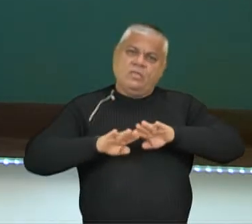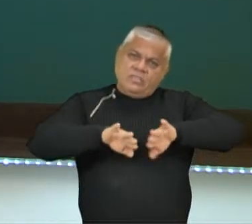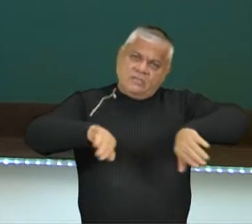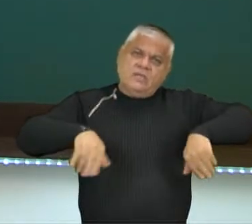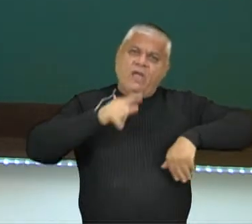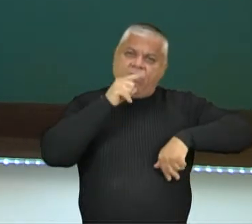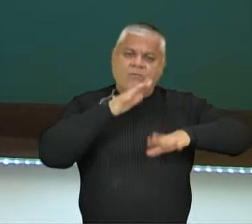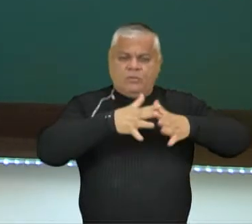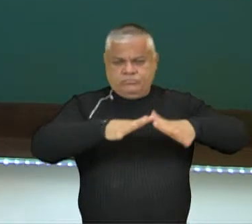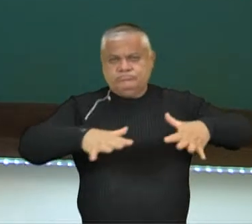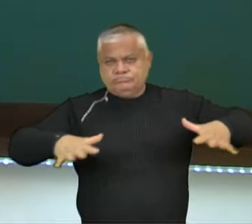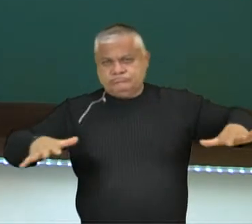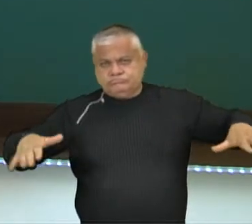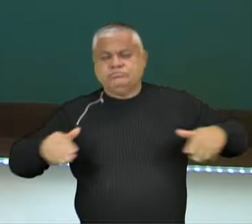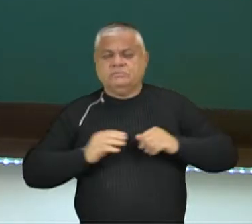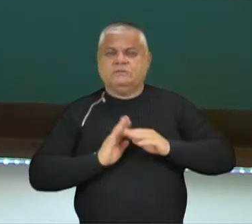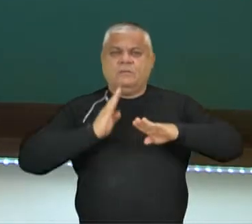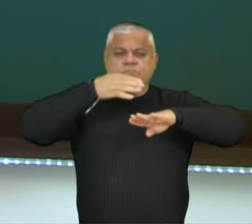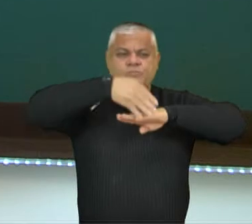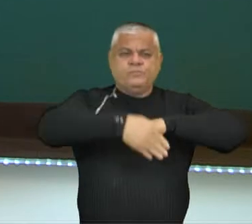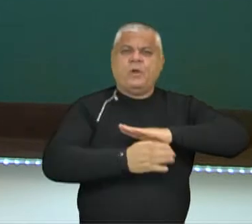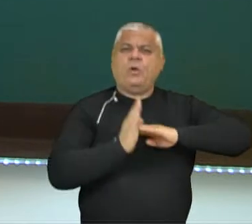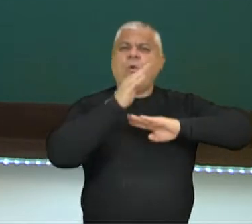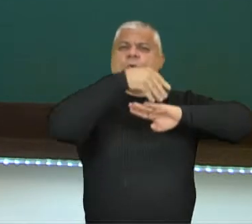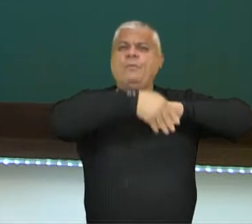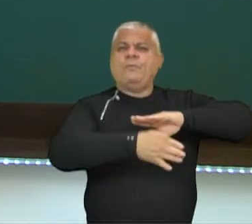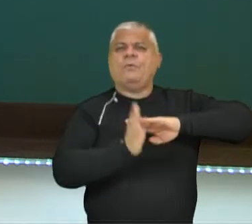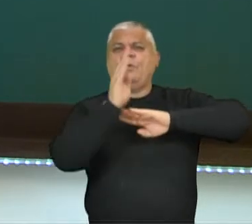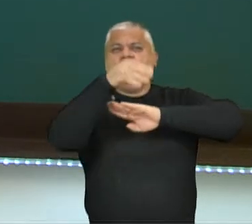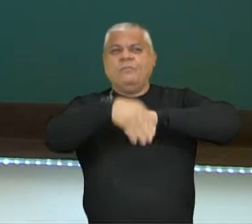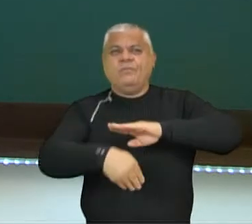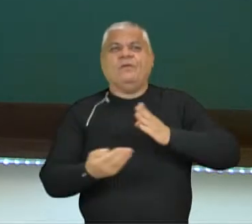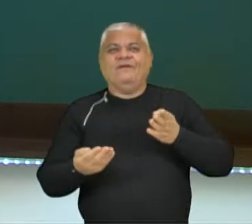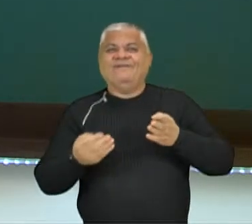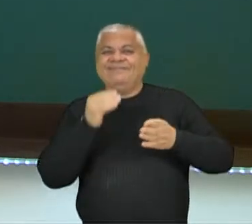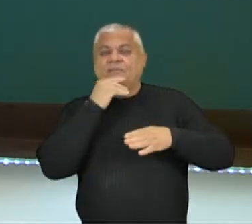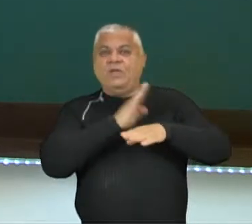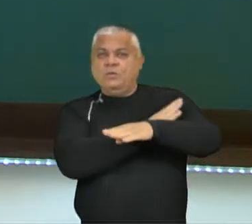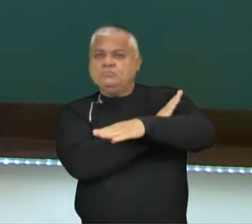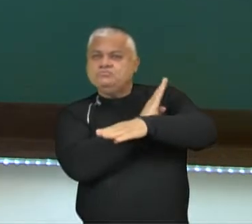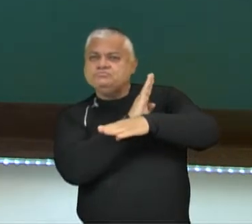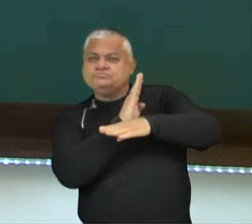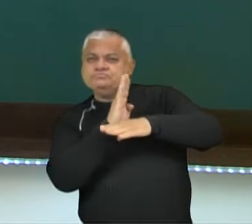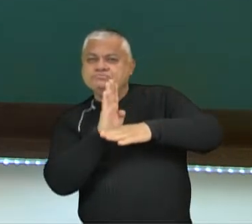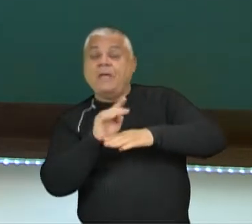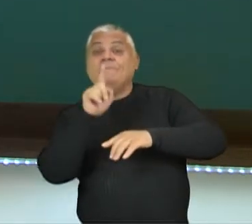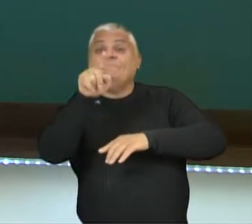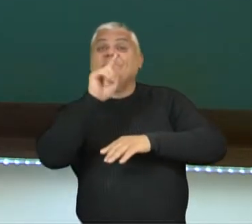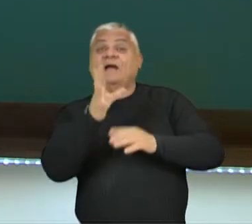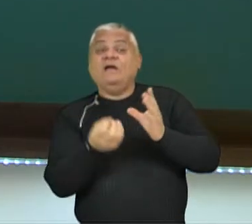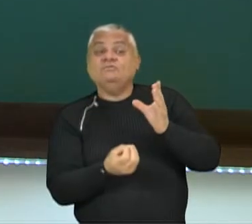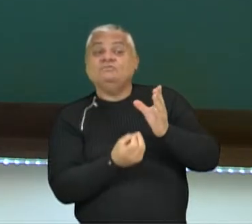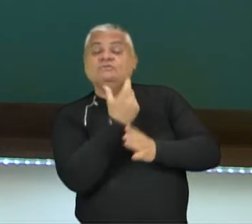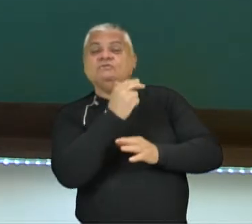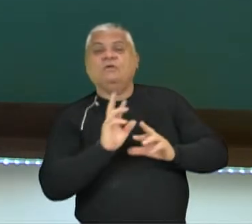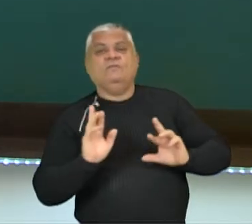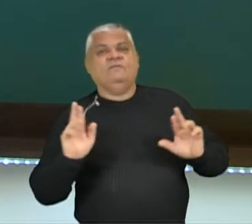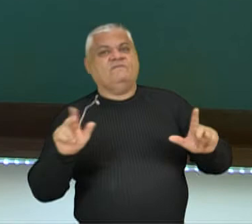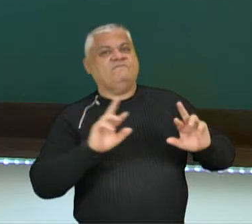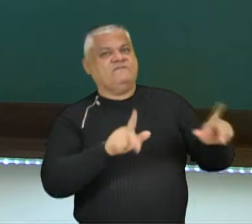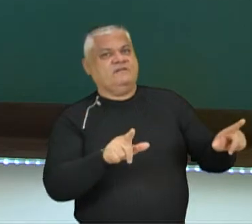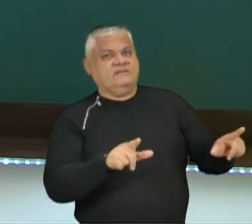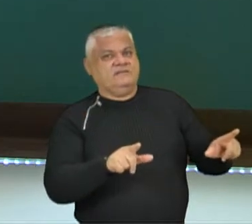característica semelhante, que é a natação, por causa do ambiente aquático. Porém, eles têm origens diferentes. Eles têm